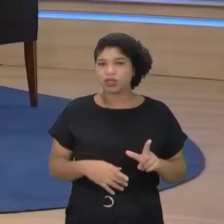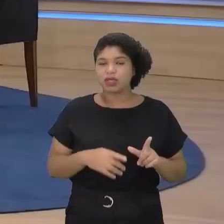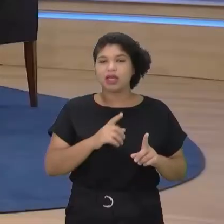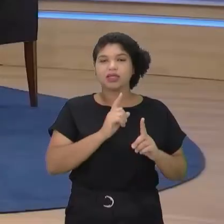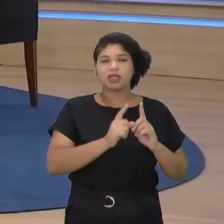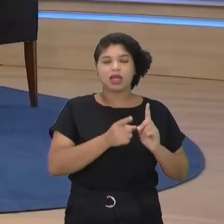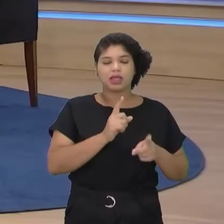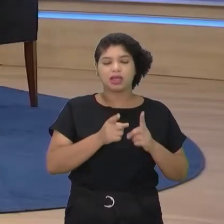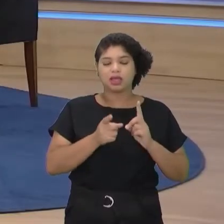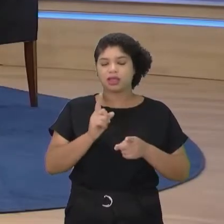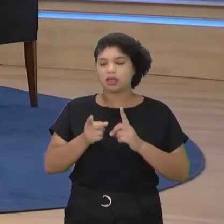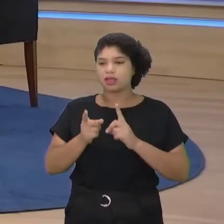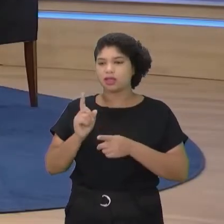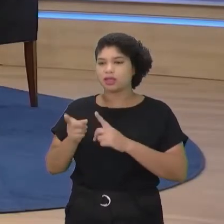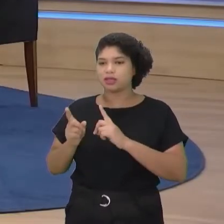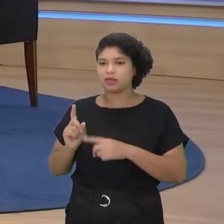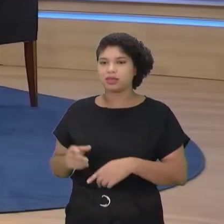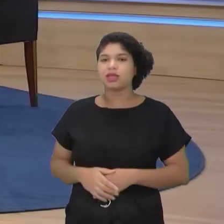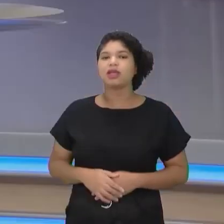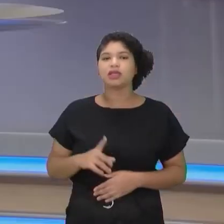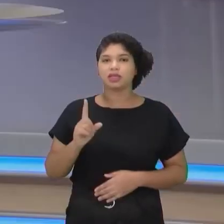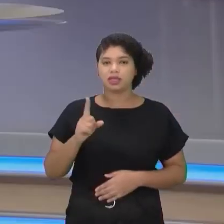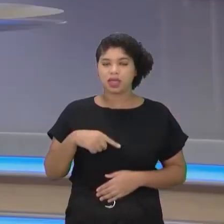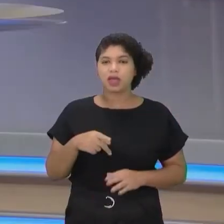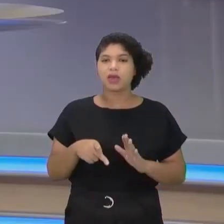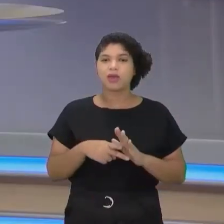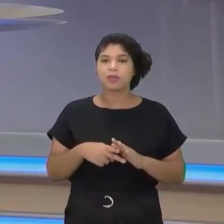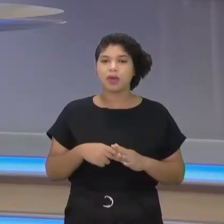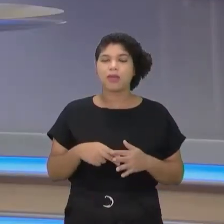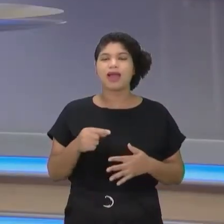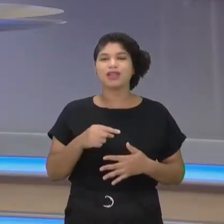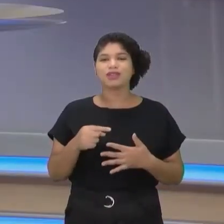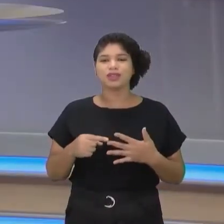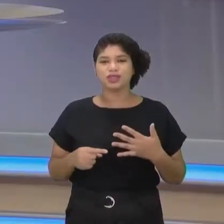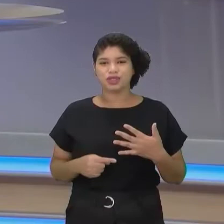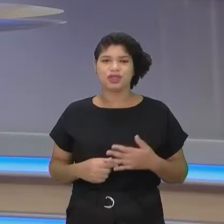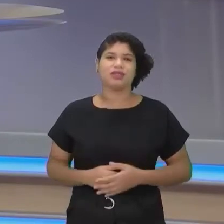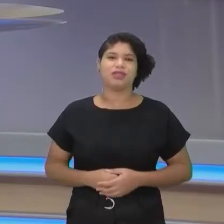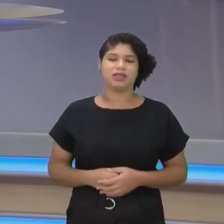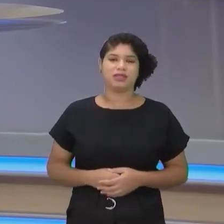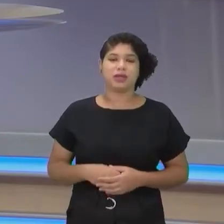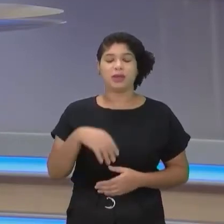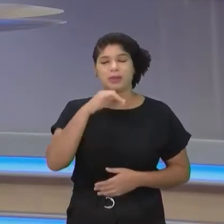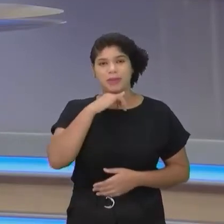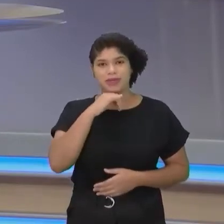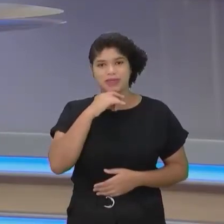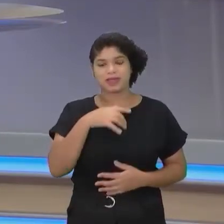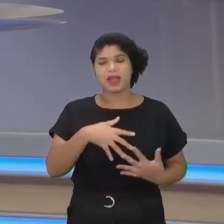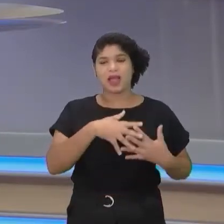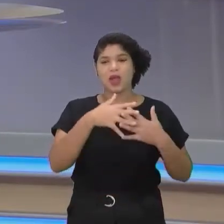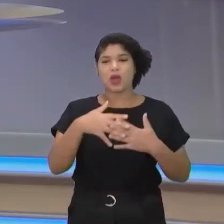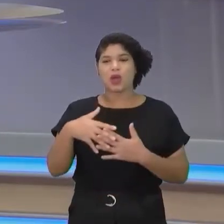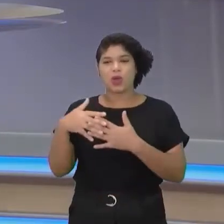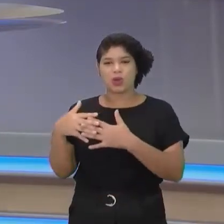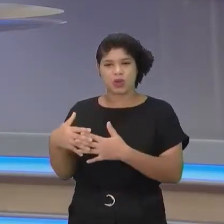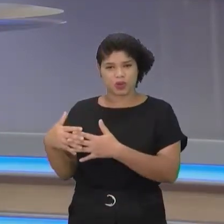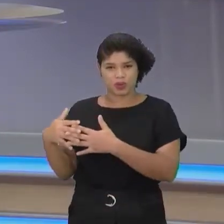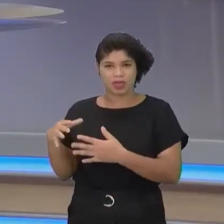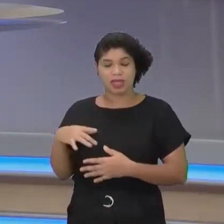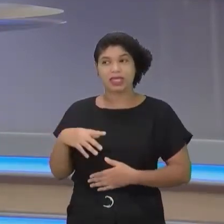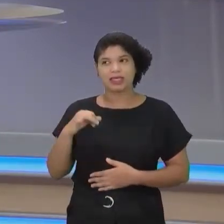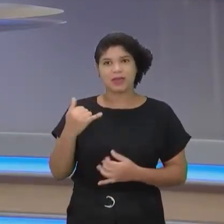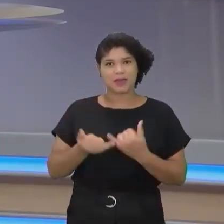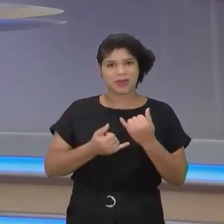barulhinho diferente. São né? notas, né? São as notas diferentes. E aí é muito comum você ver, quando você fala sobre brinquedo, coisa de